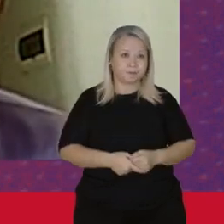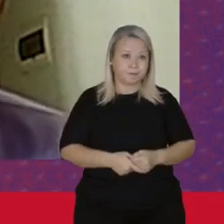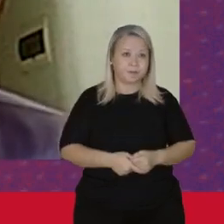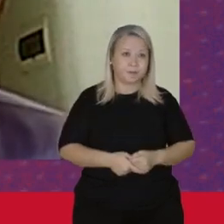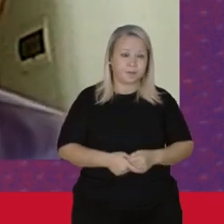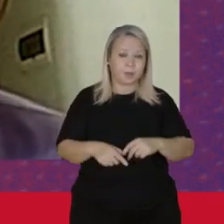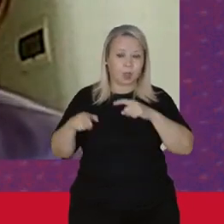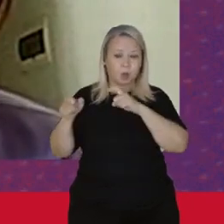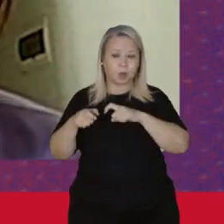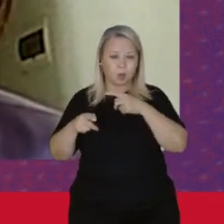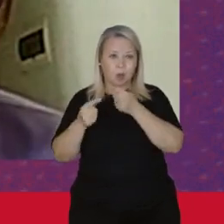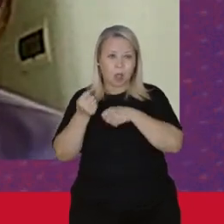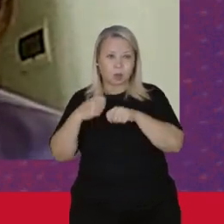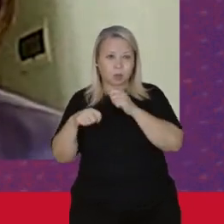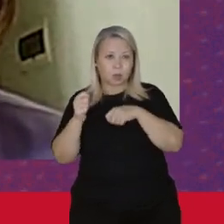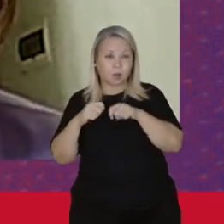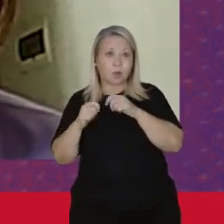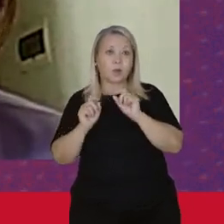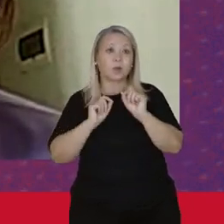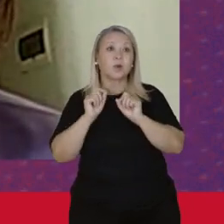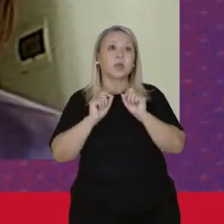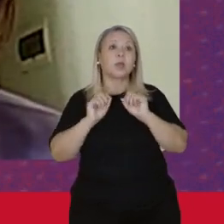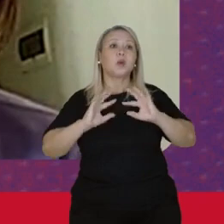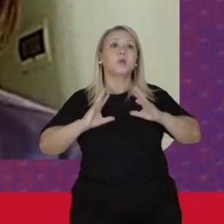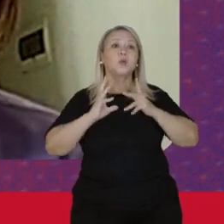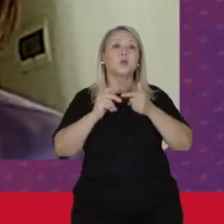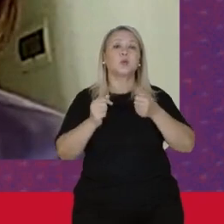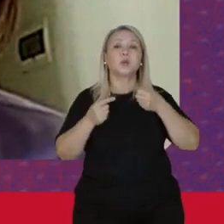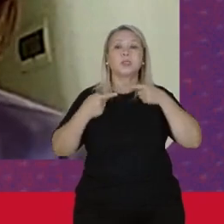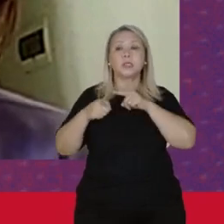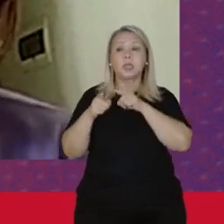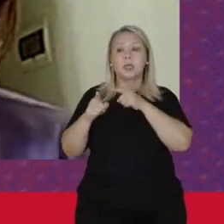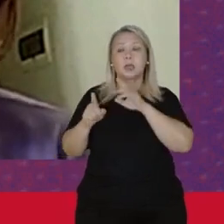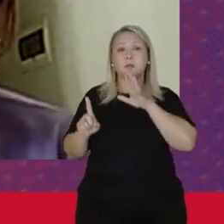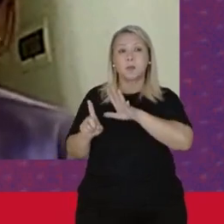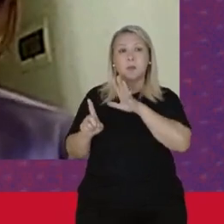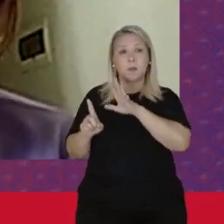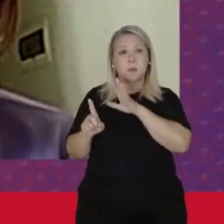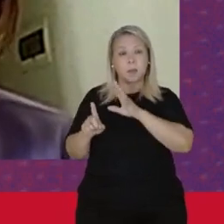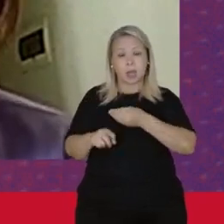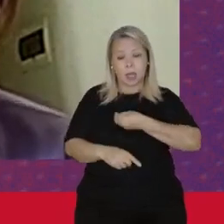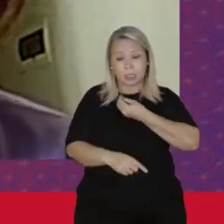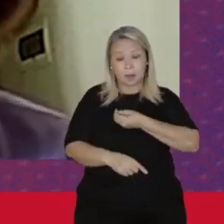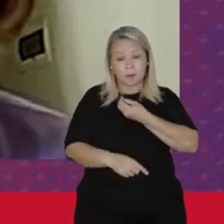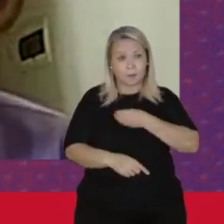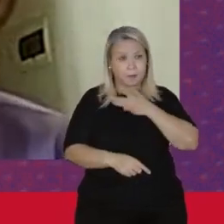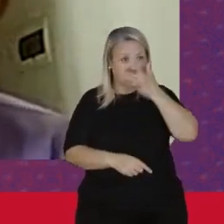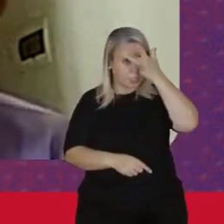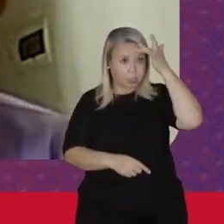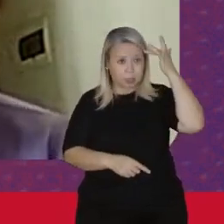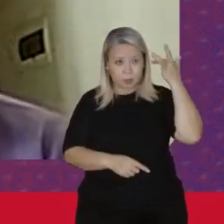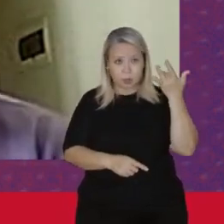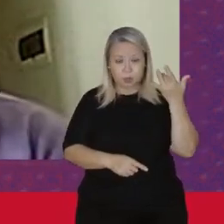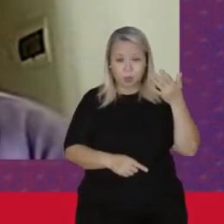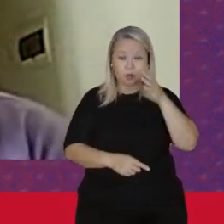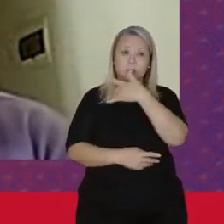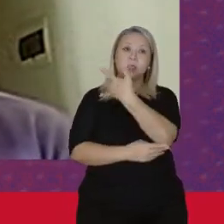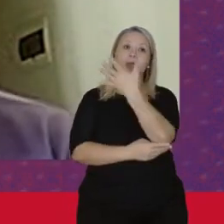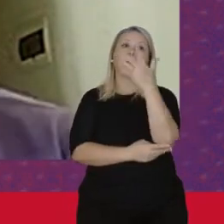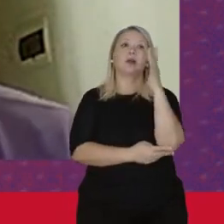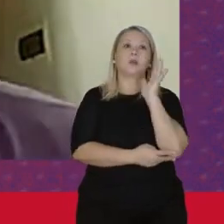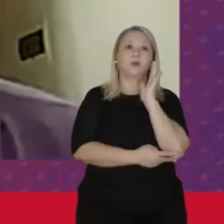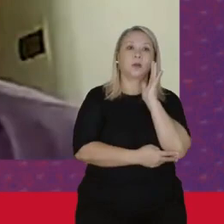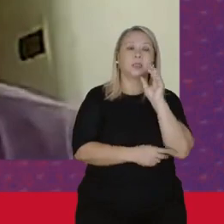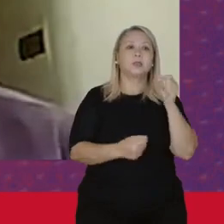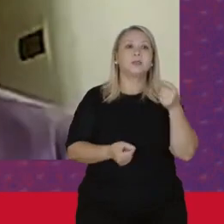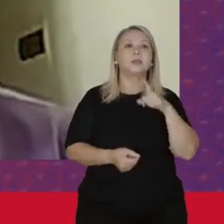do agronegócio, né? E o que tudo isso impacta, né, na vida das pessoas e no meio ambiente, né? Então, a